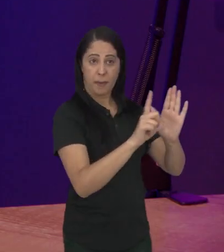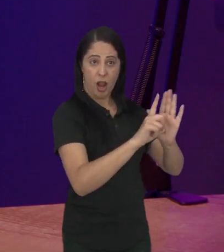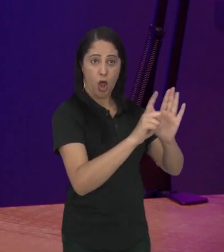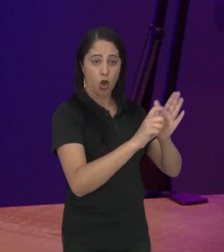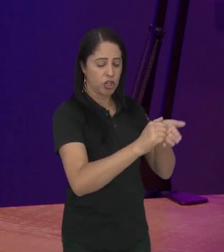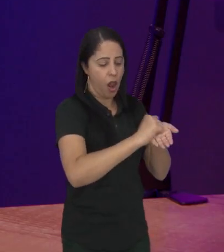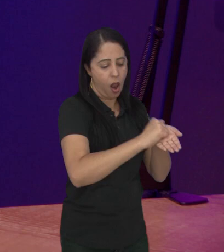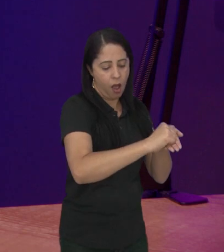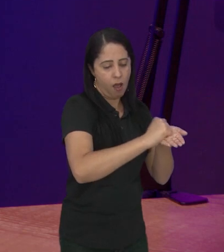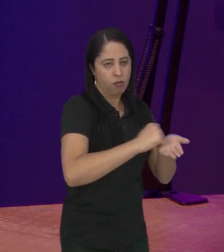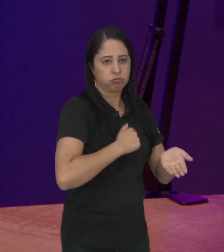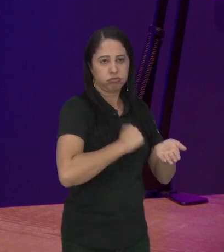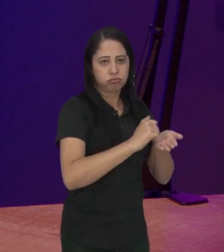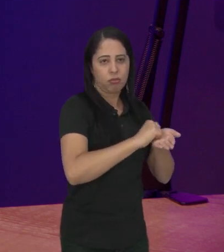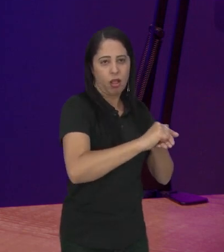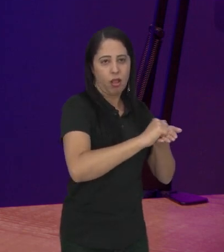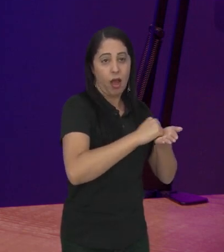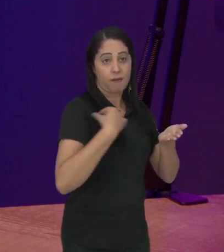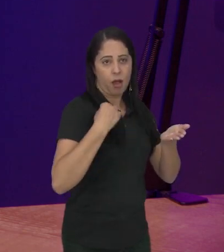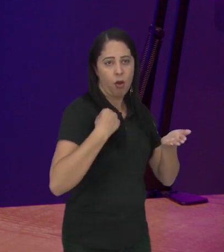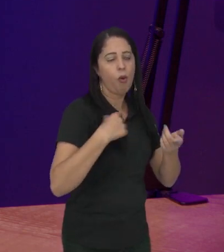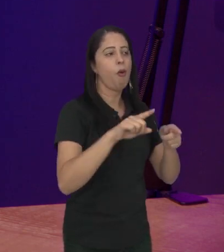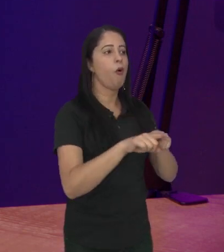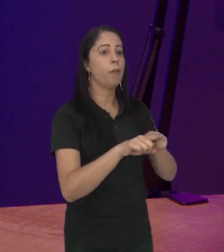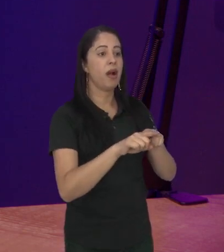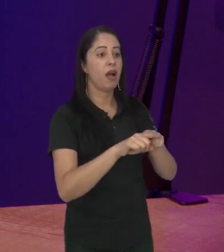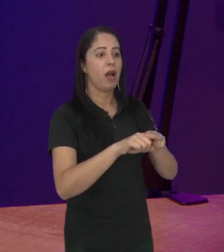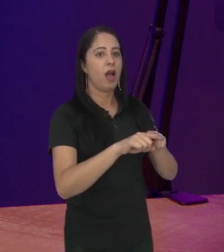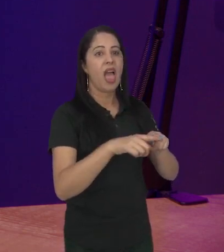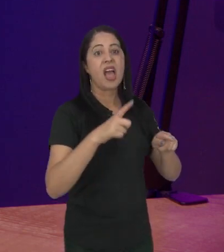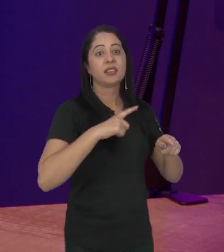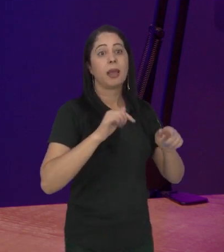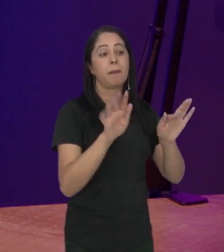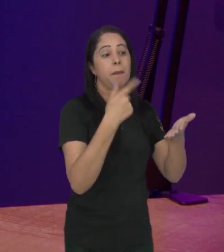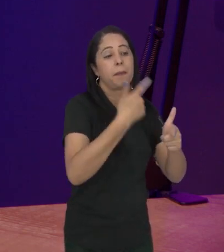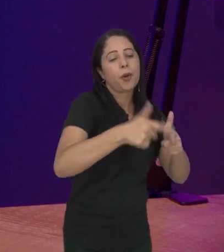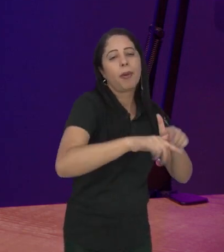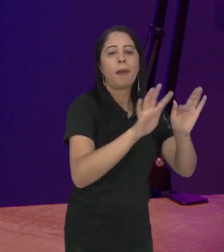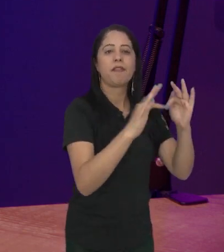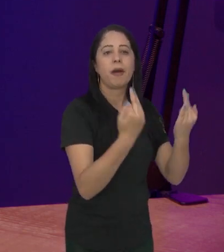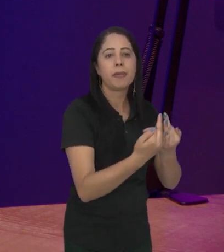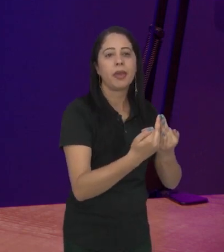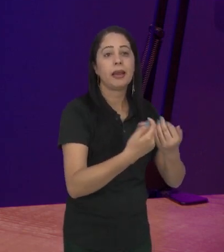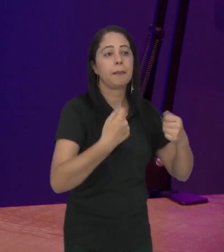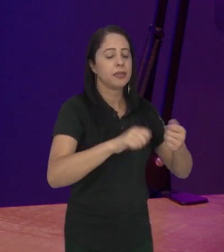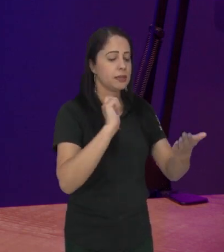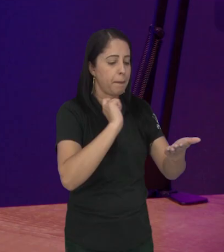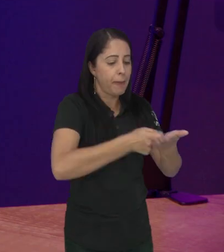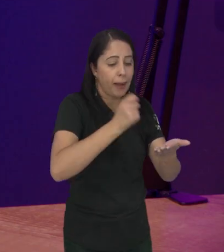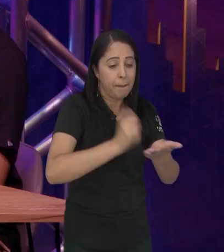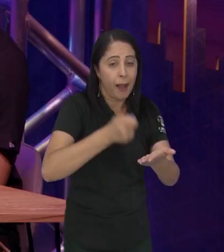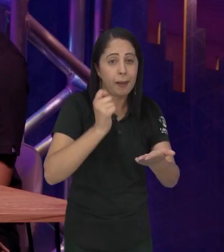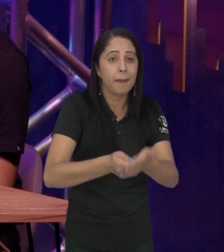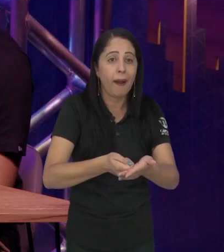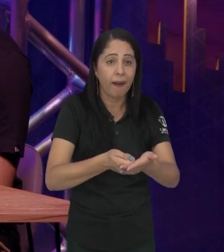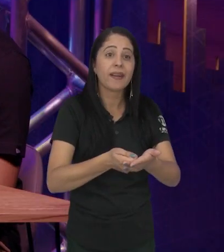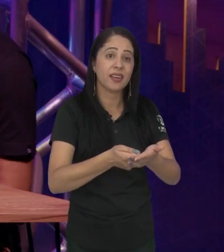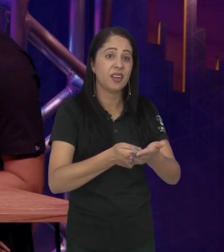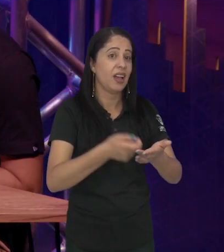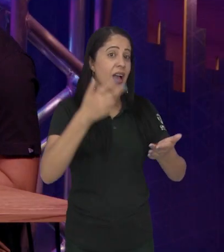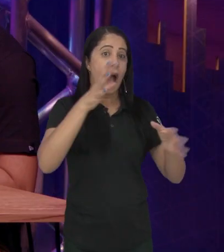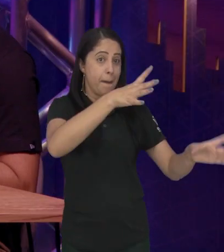uma lavanderia, ela tem ali as questões familiares, o problema dela é os boletos. Igual, olha,